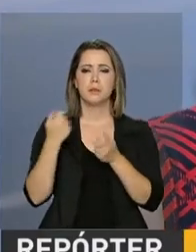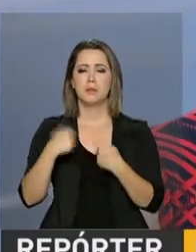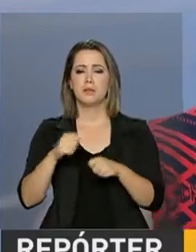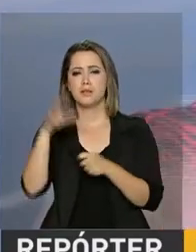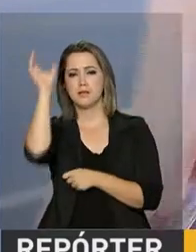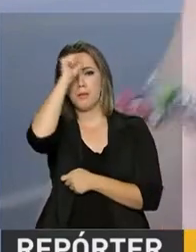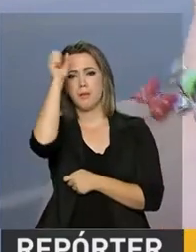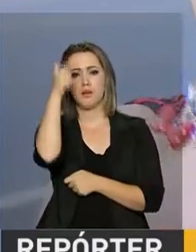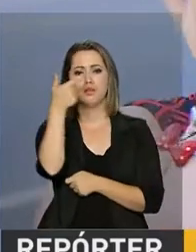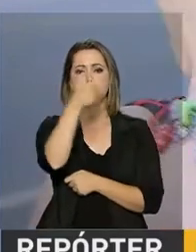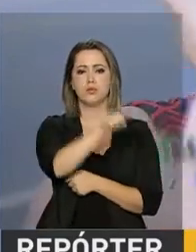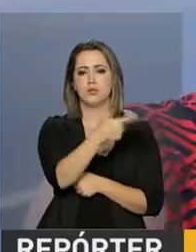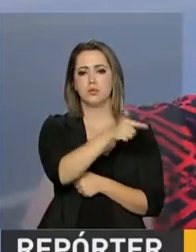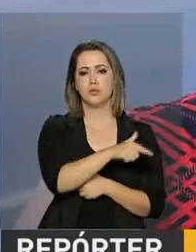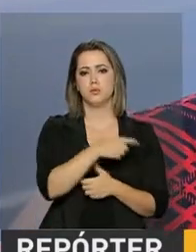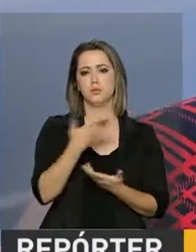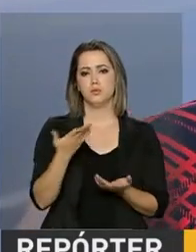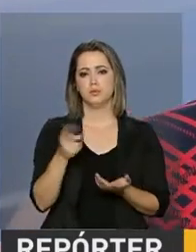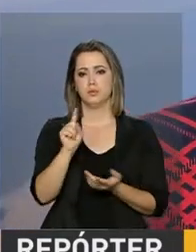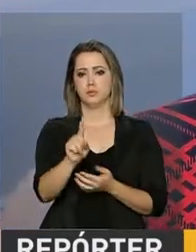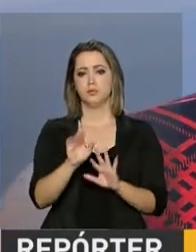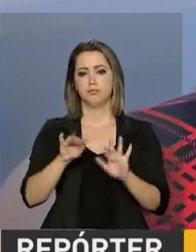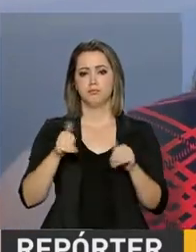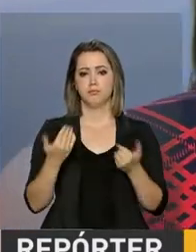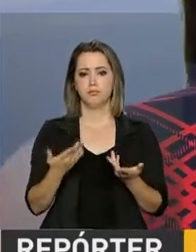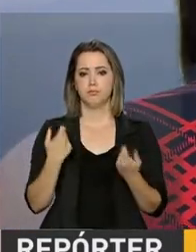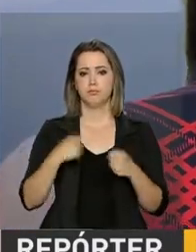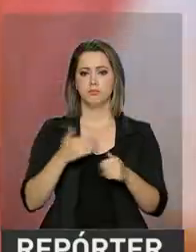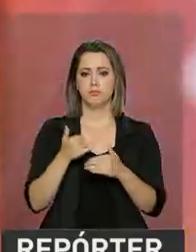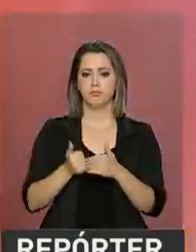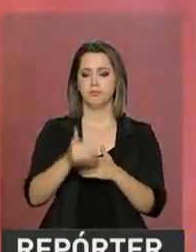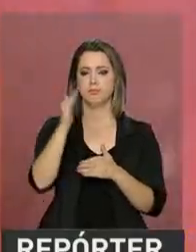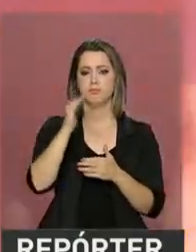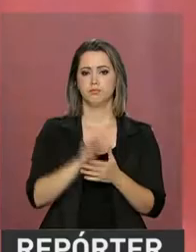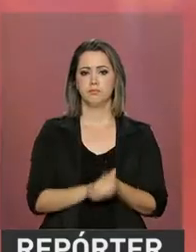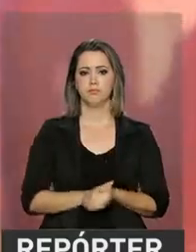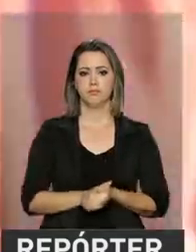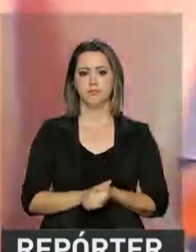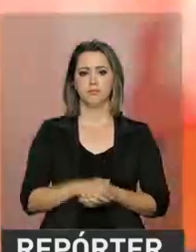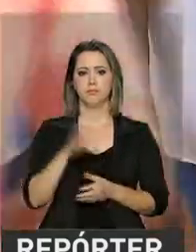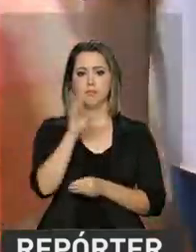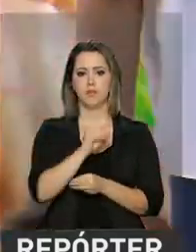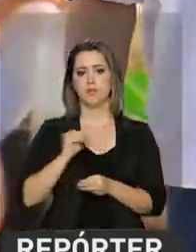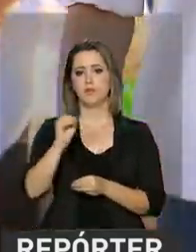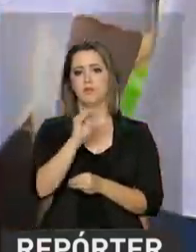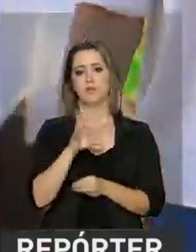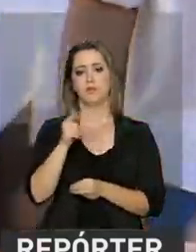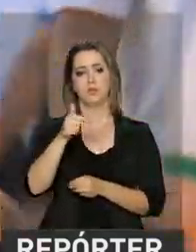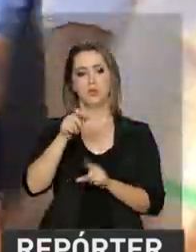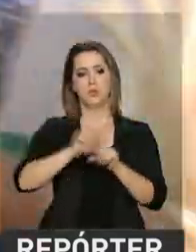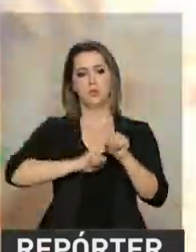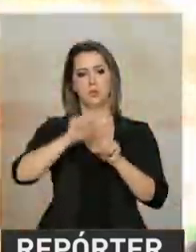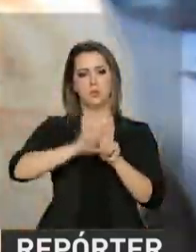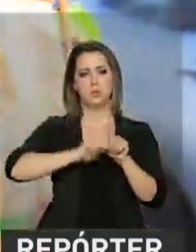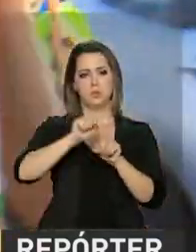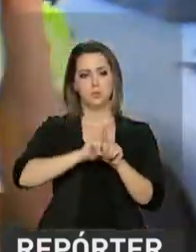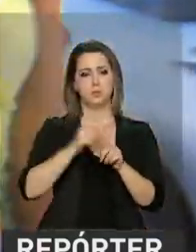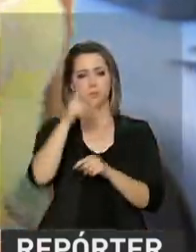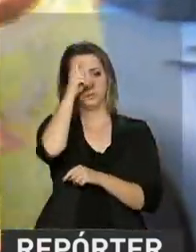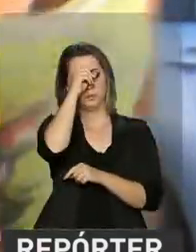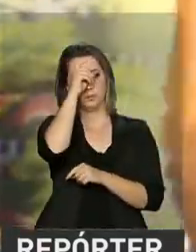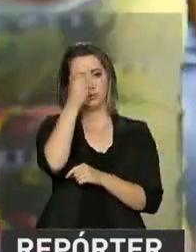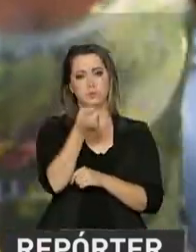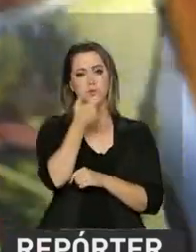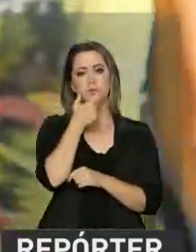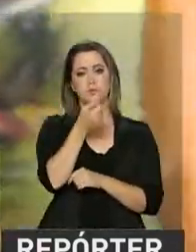de novo com muitas coisas e tem que levar para tratar a doença raíssa vai todos os meses ao hospital para